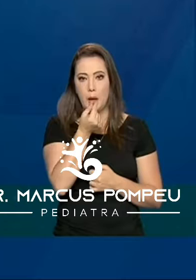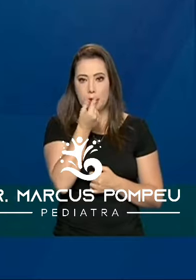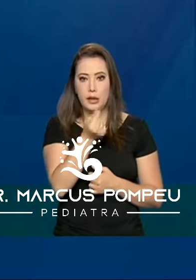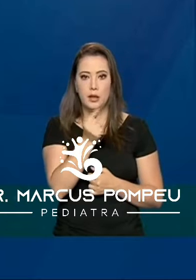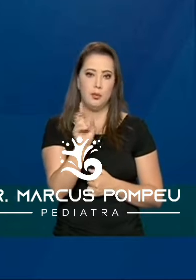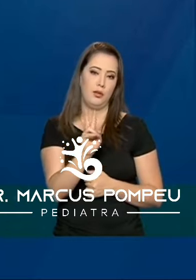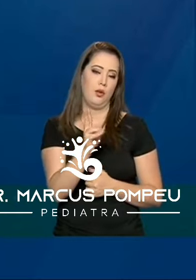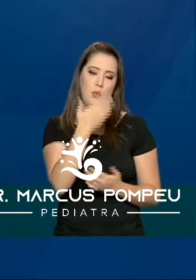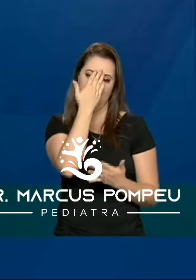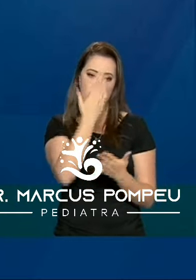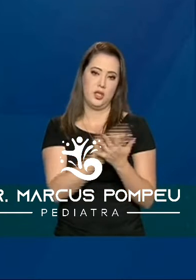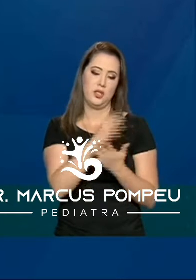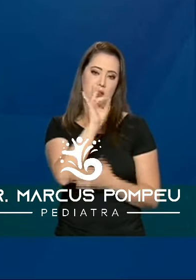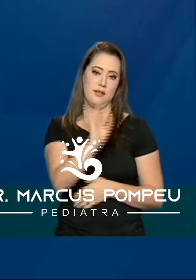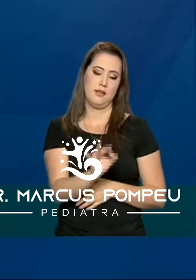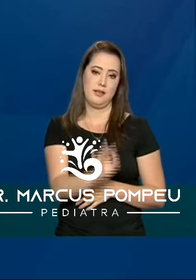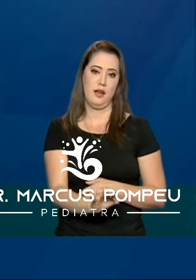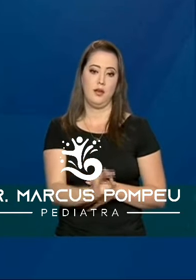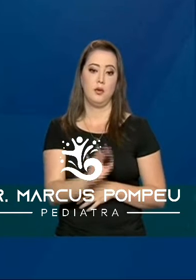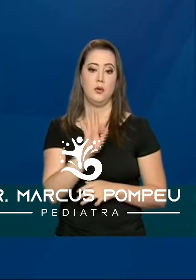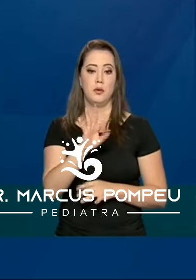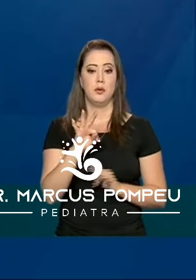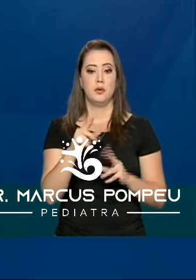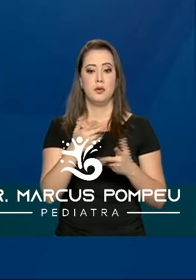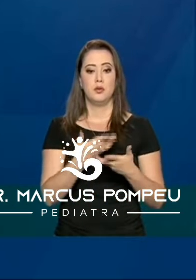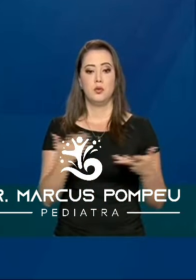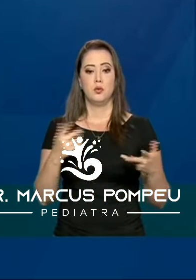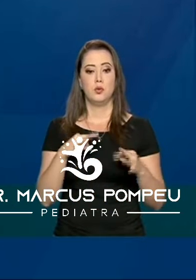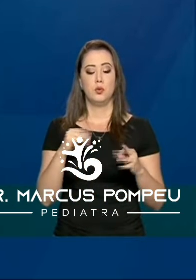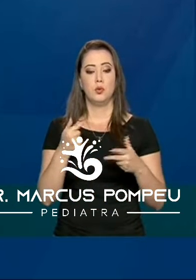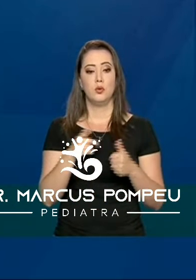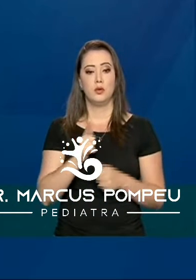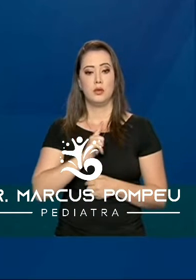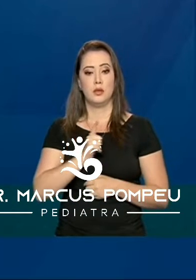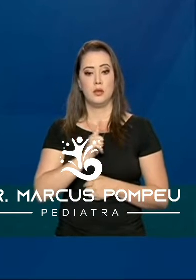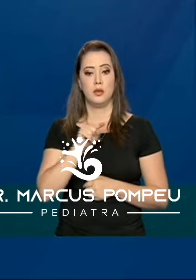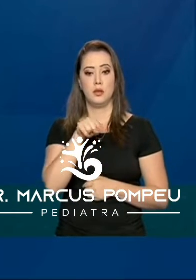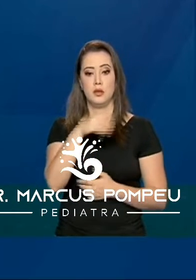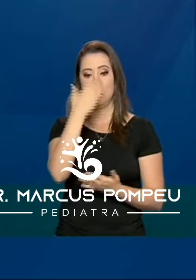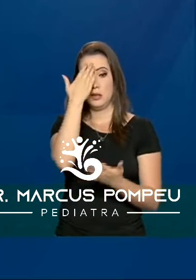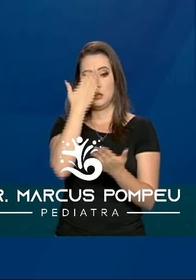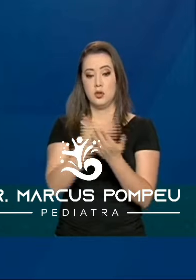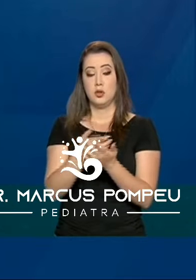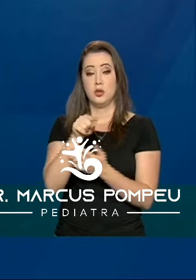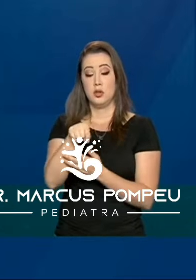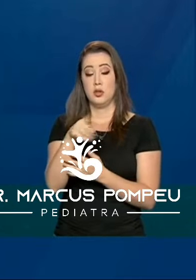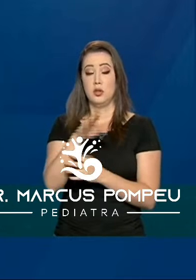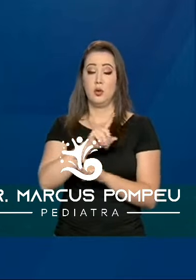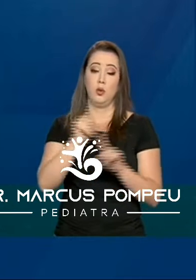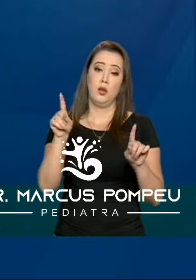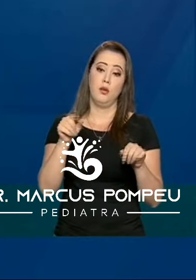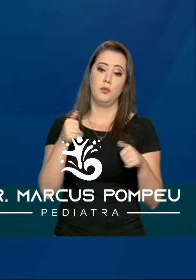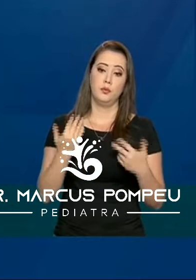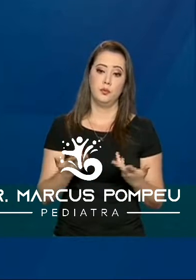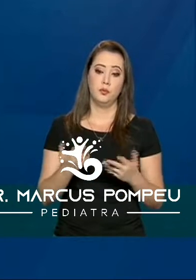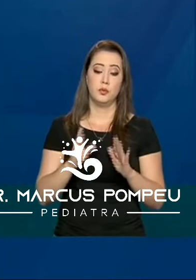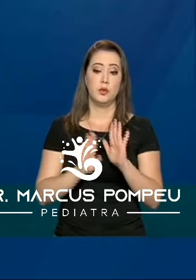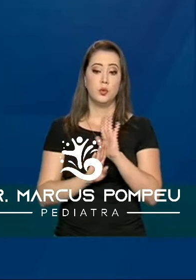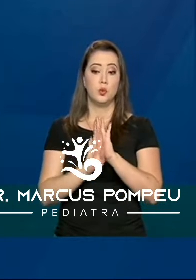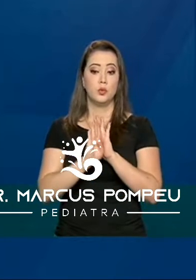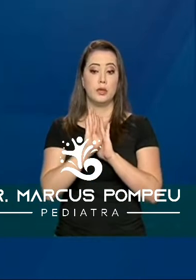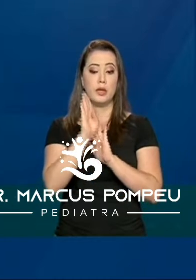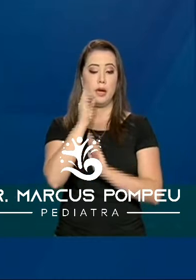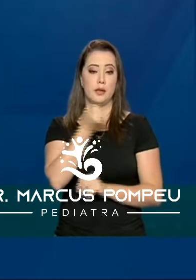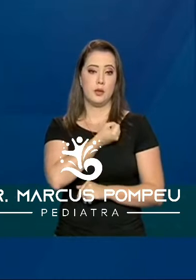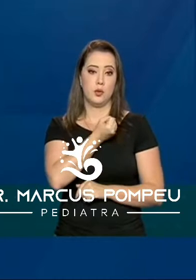assim. Mas quem plota tudo sobre um teste que não é confiável, cresce números quando a